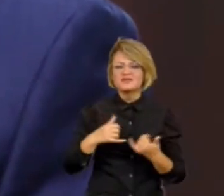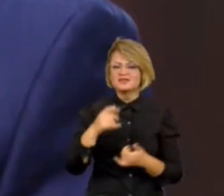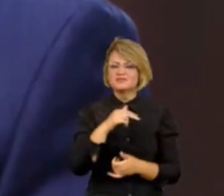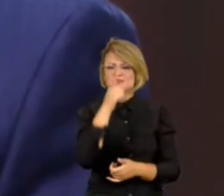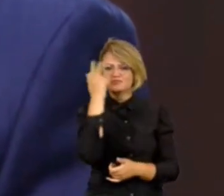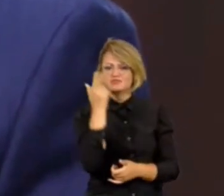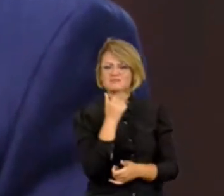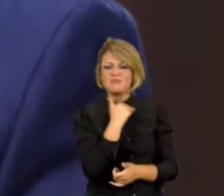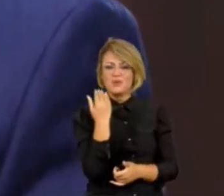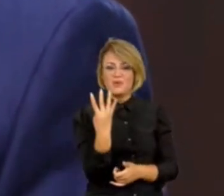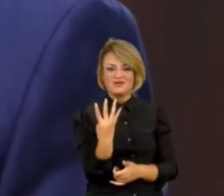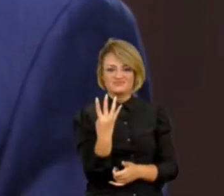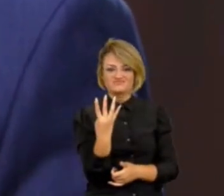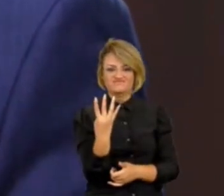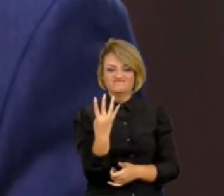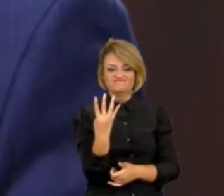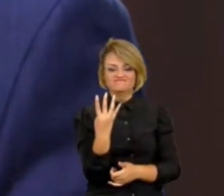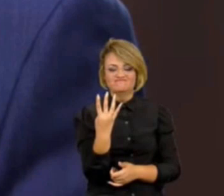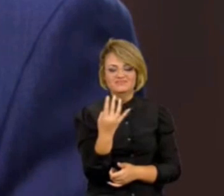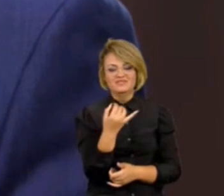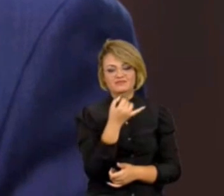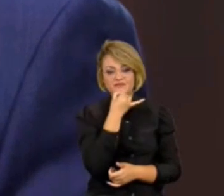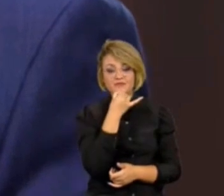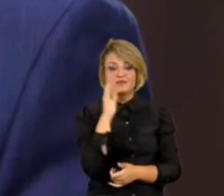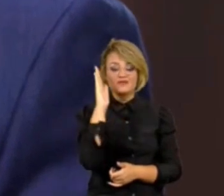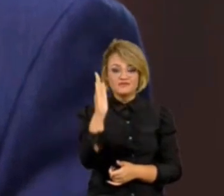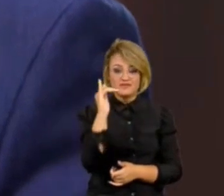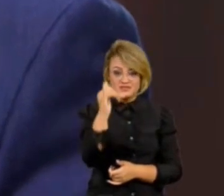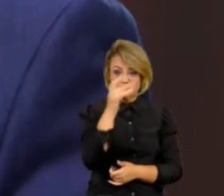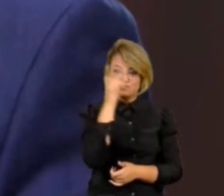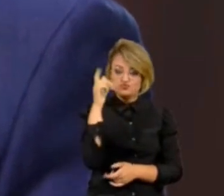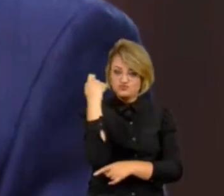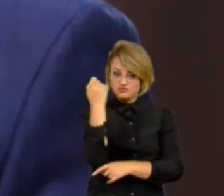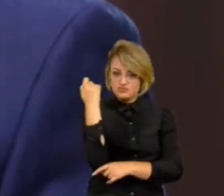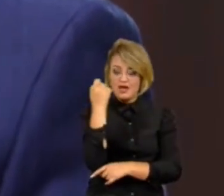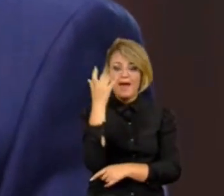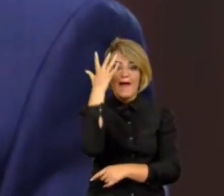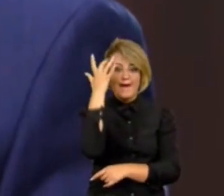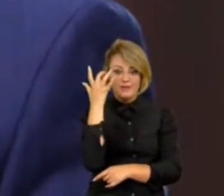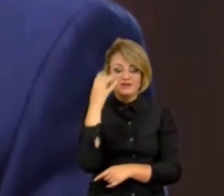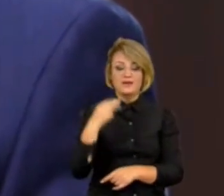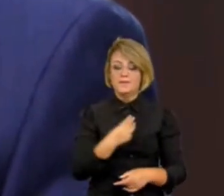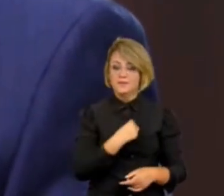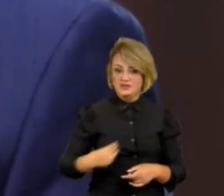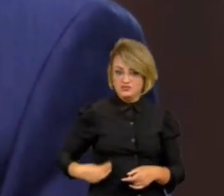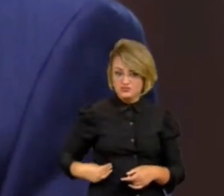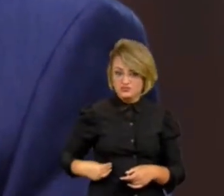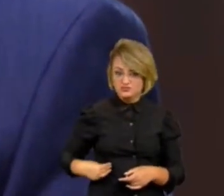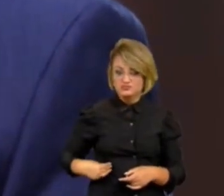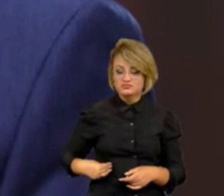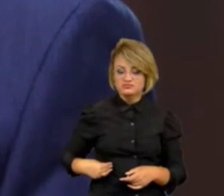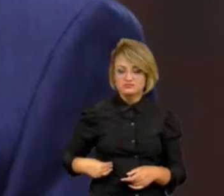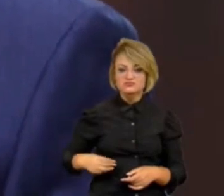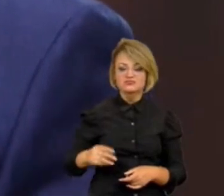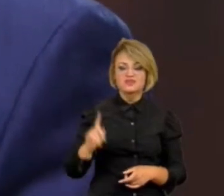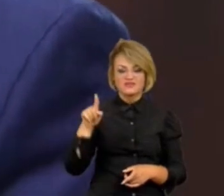dar um comunicado ao povo do Rio Grande do Sul que amanhã o ministro da Defesa Civil vai ao Rio Grande do Sul, que o chefe da